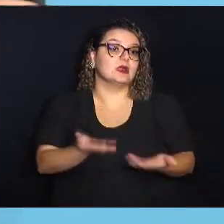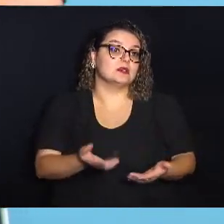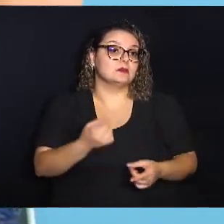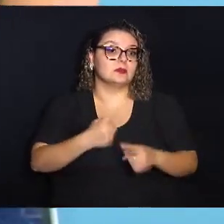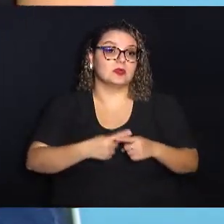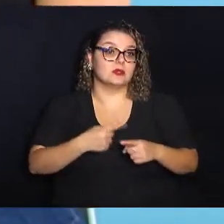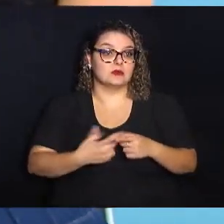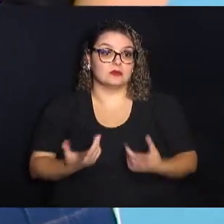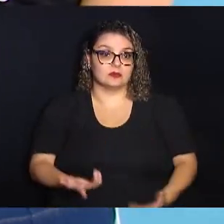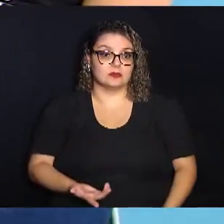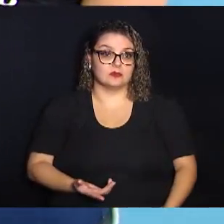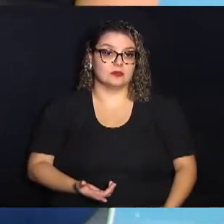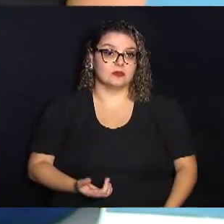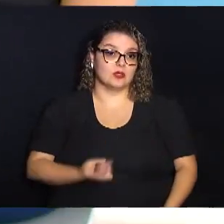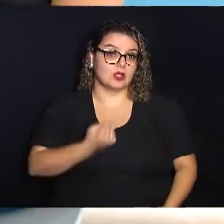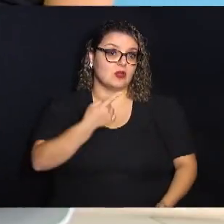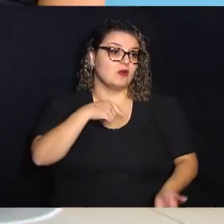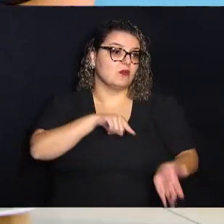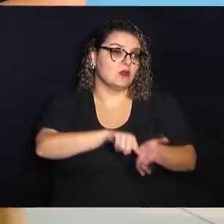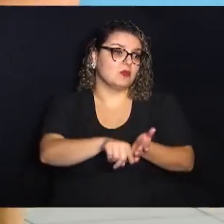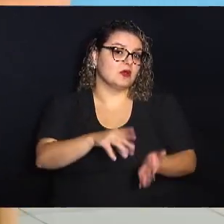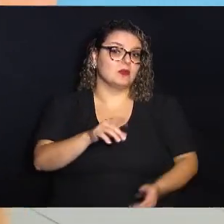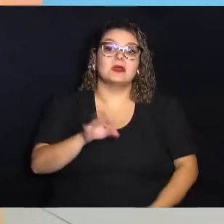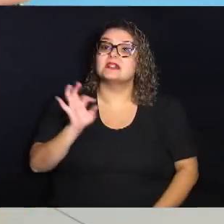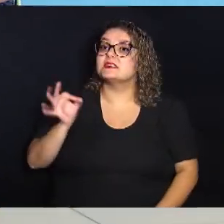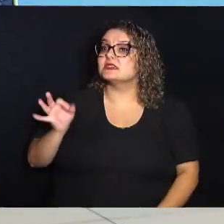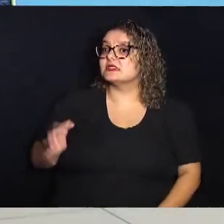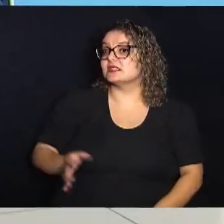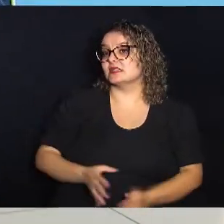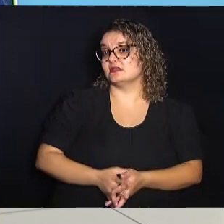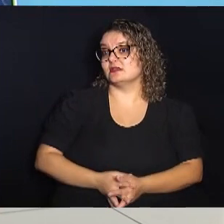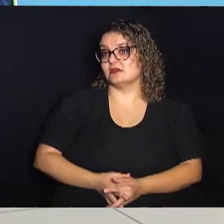Por quê? Por uma questão, talvez, né? Exato,